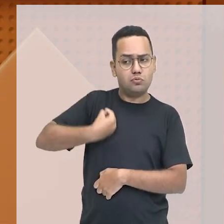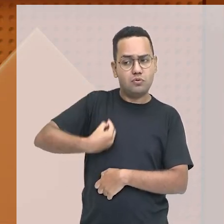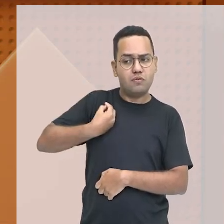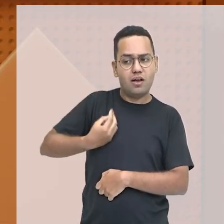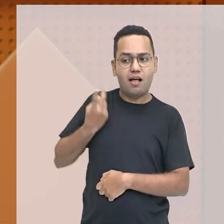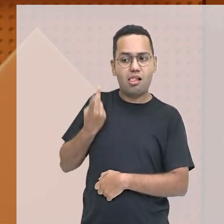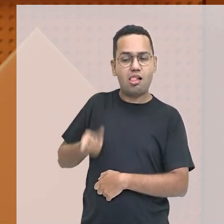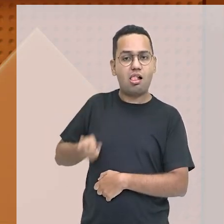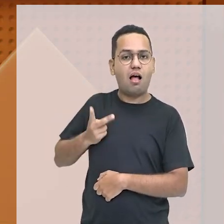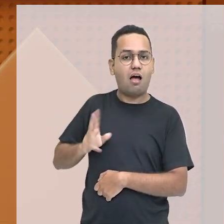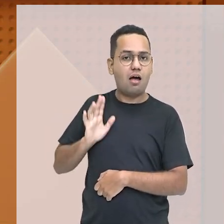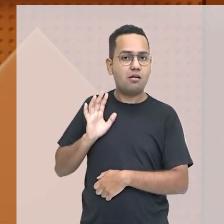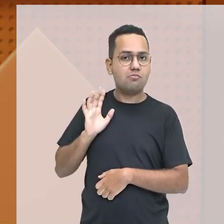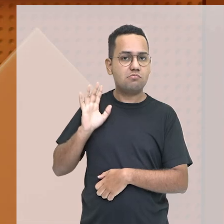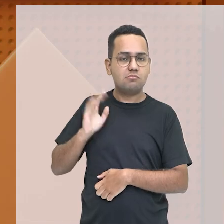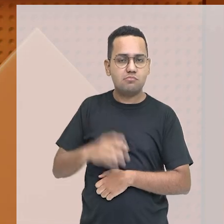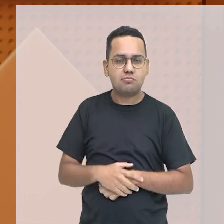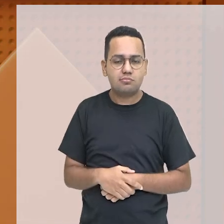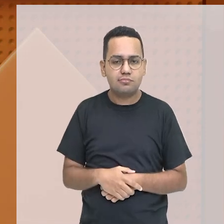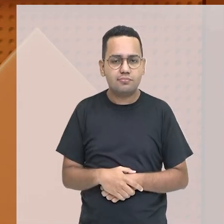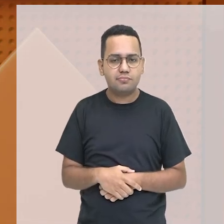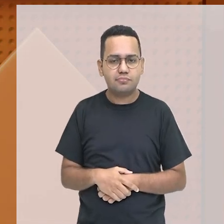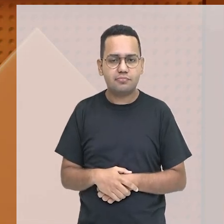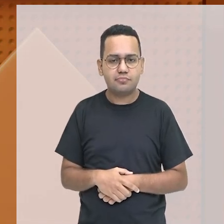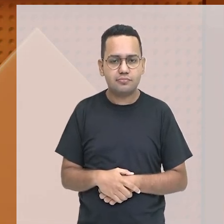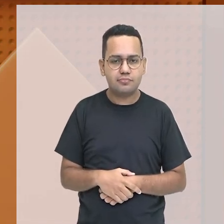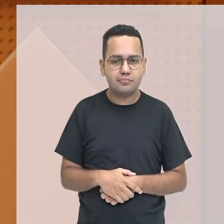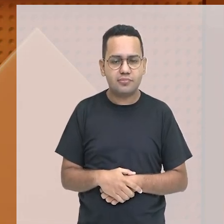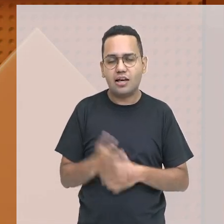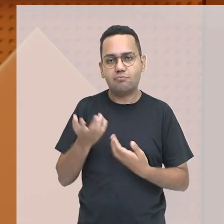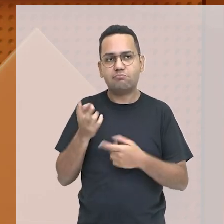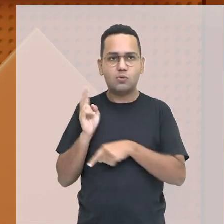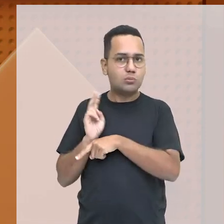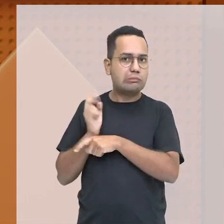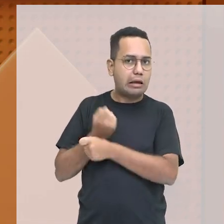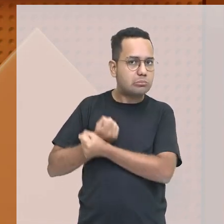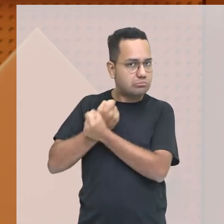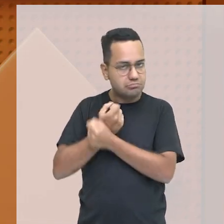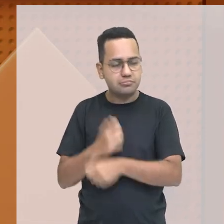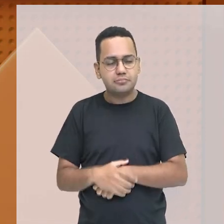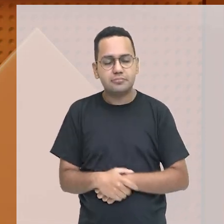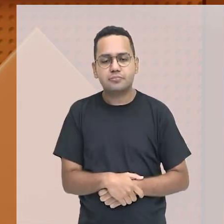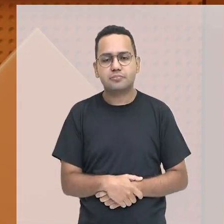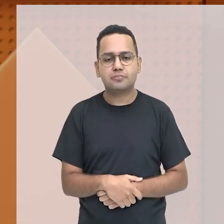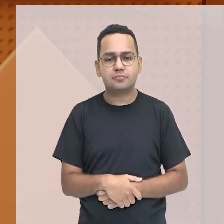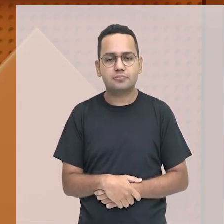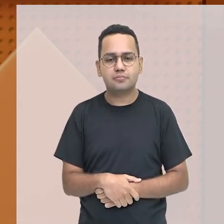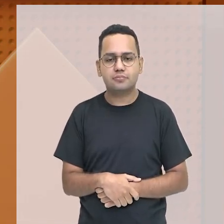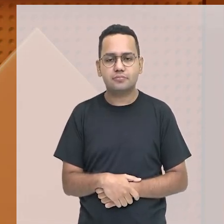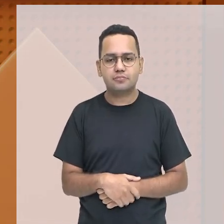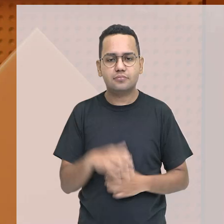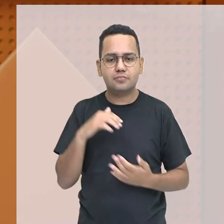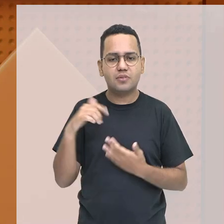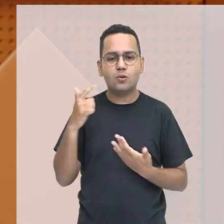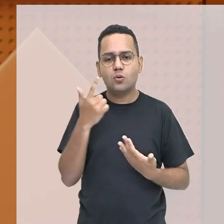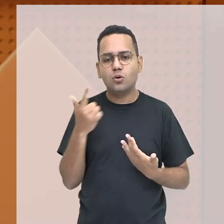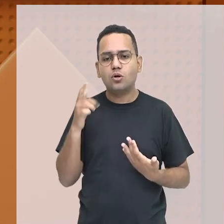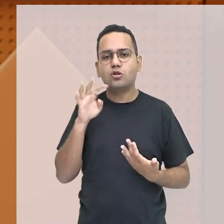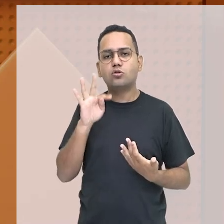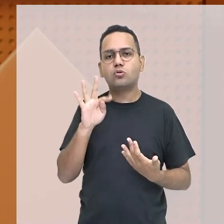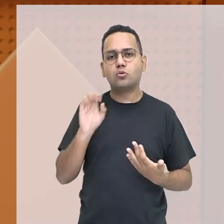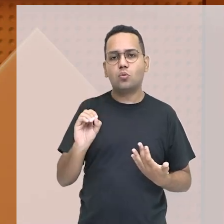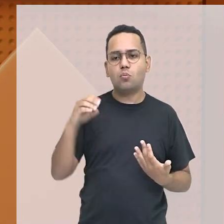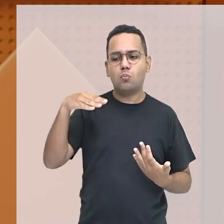tempo preservado. Quando a gente fala ainda sobre essa região, a gente se lembra ali do tomoko, né?